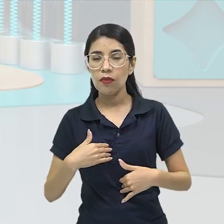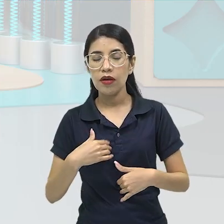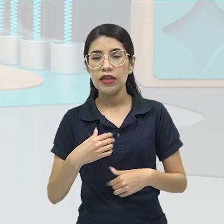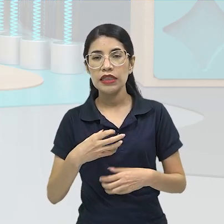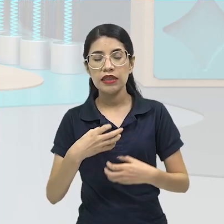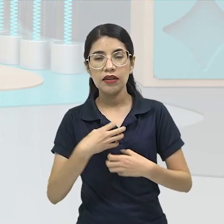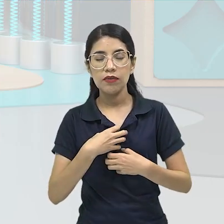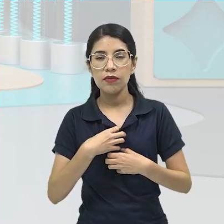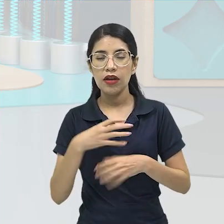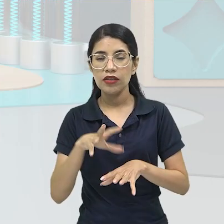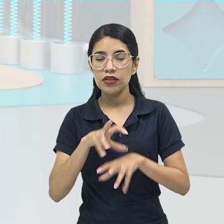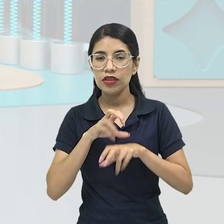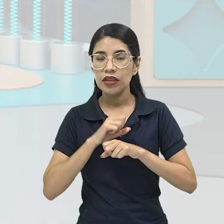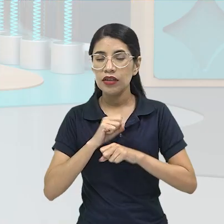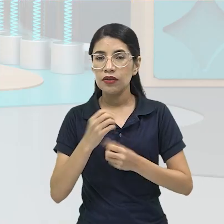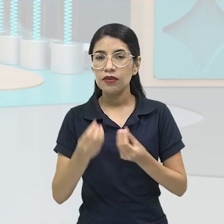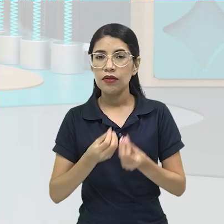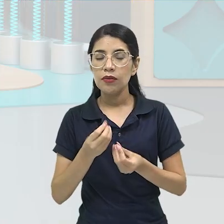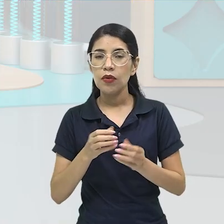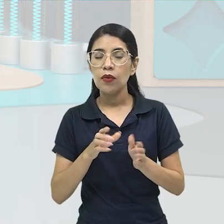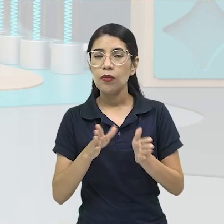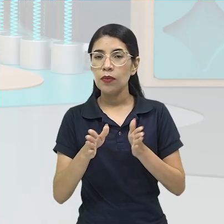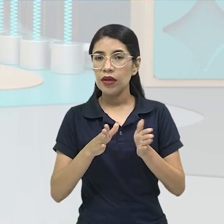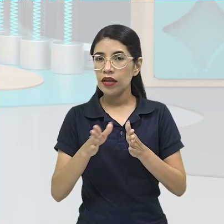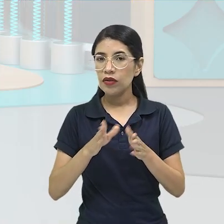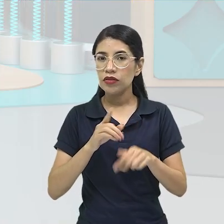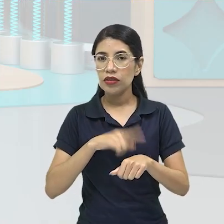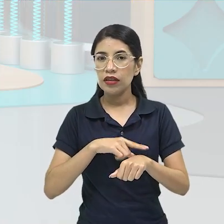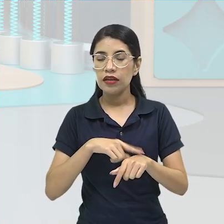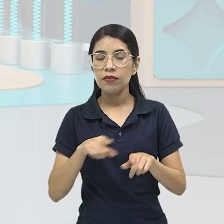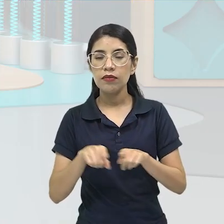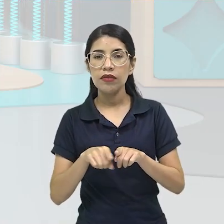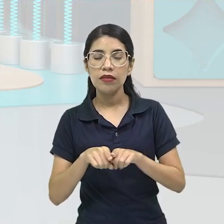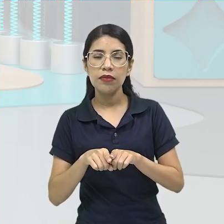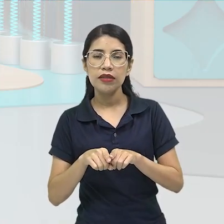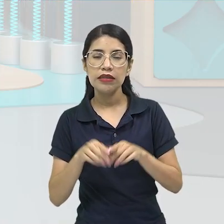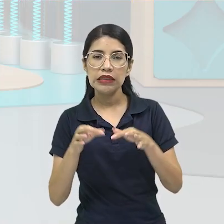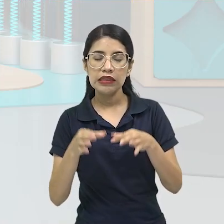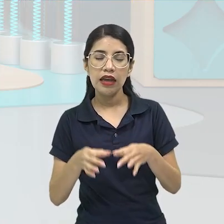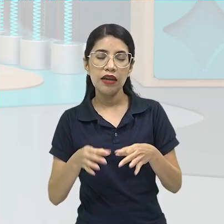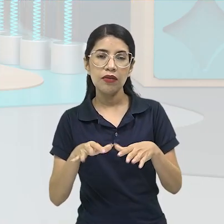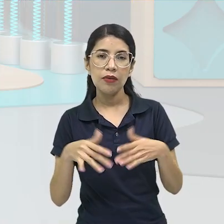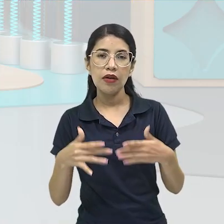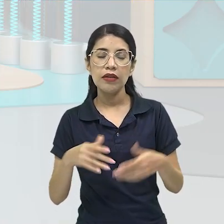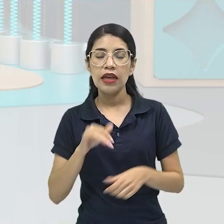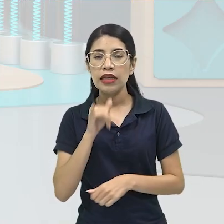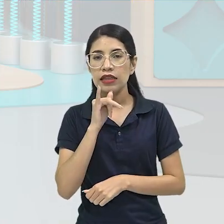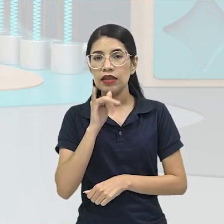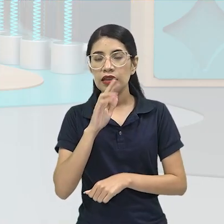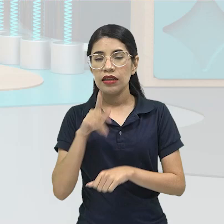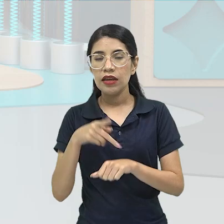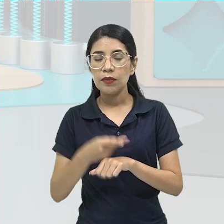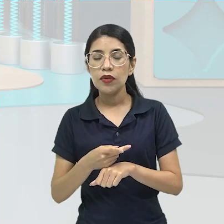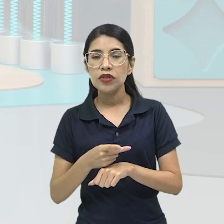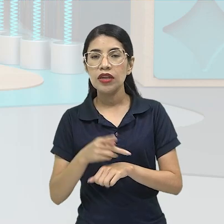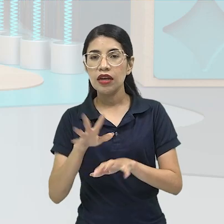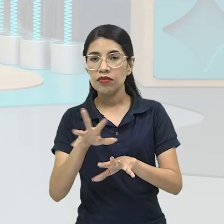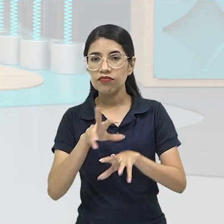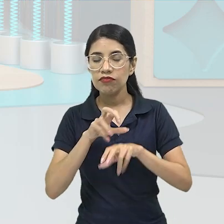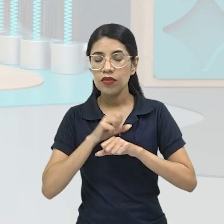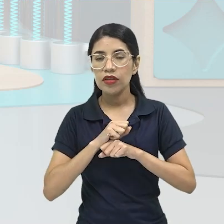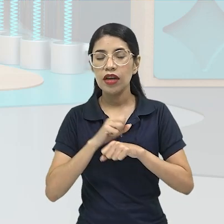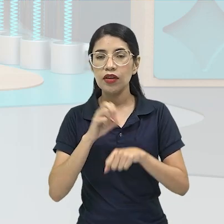uma pessoa, qual o tempo, será que dá para estimar um tempo? Depois que a pessoa entrou em contato com o